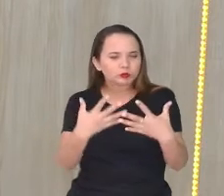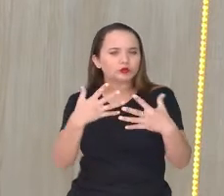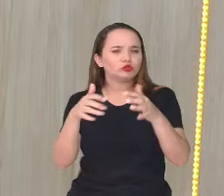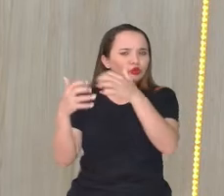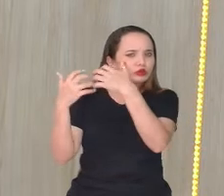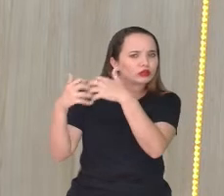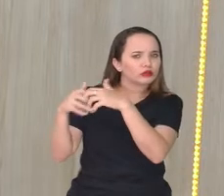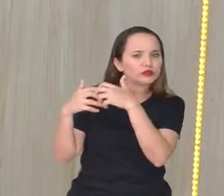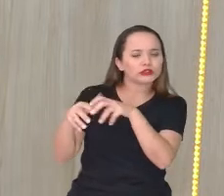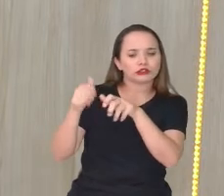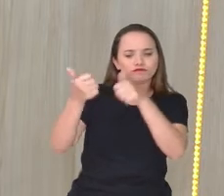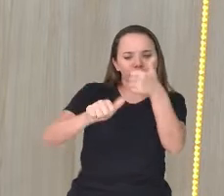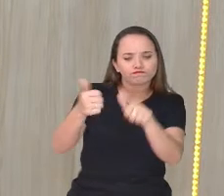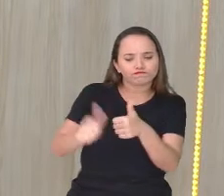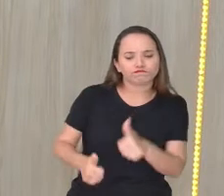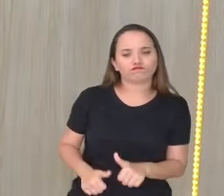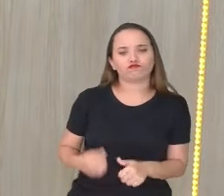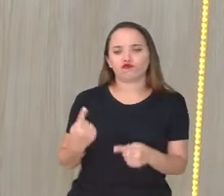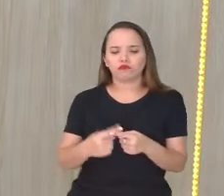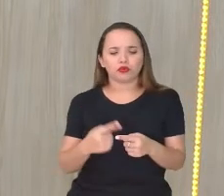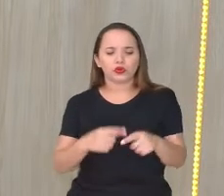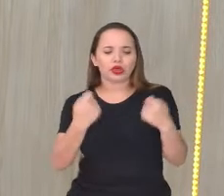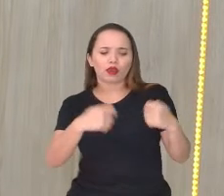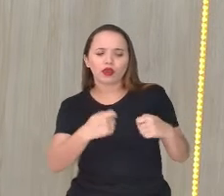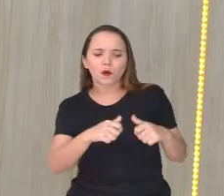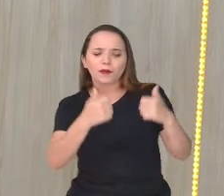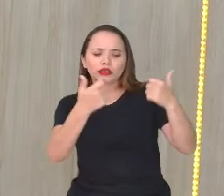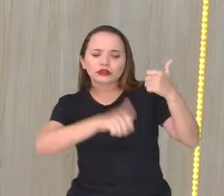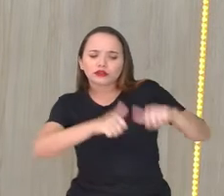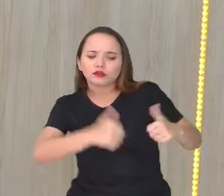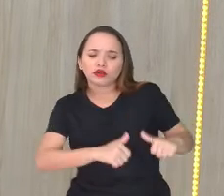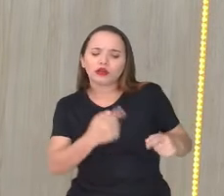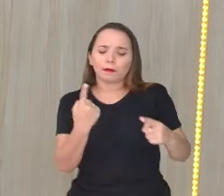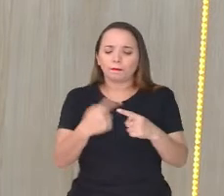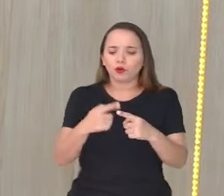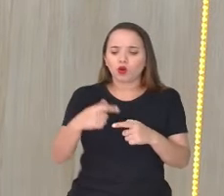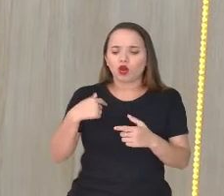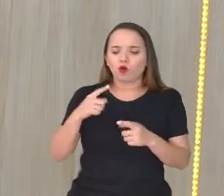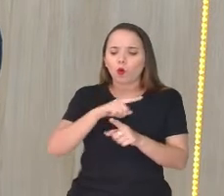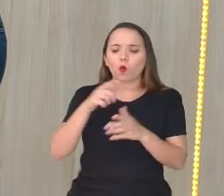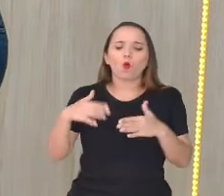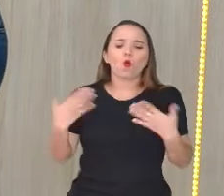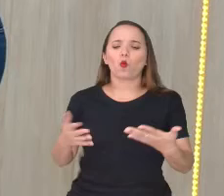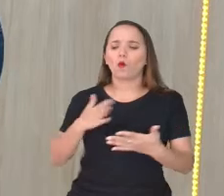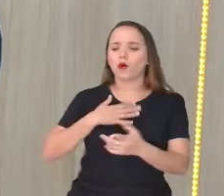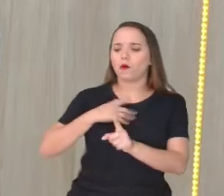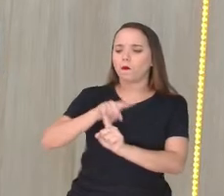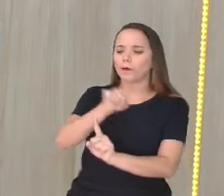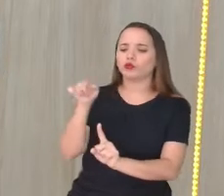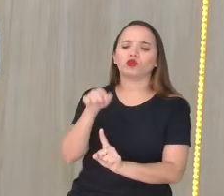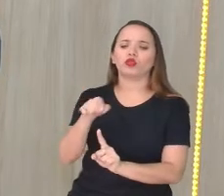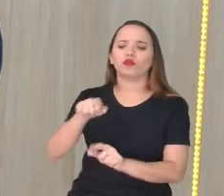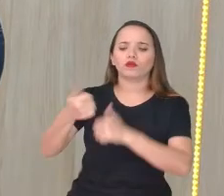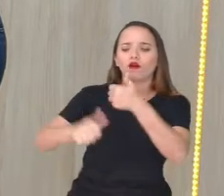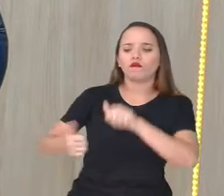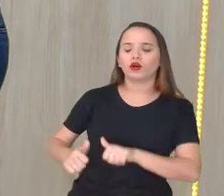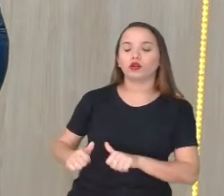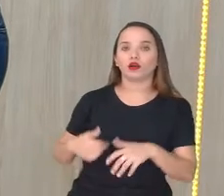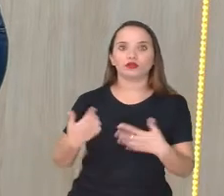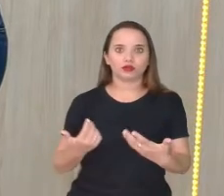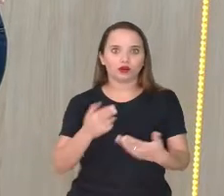reflexão, dessa avaliação, por que avaliar, para que eu estou avaliando, então o resultado não pode ser